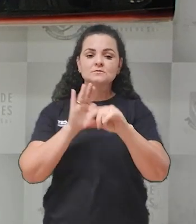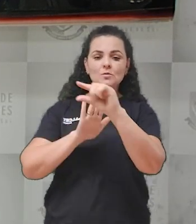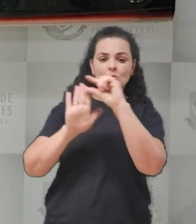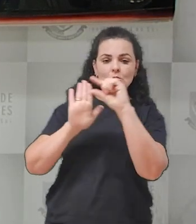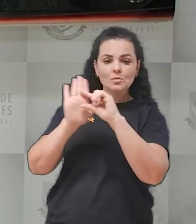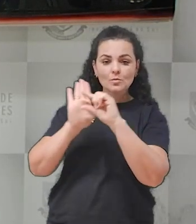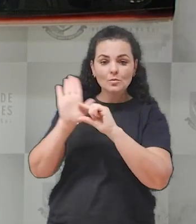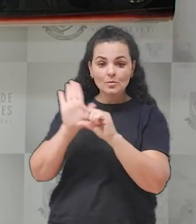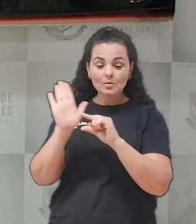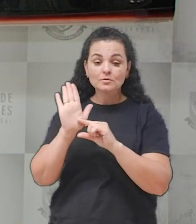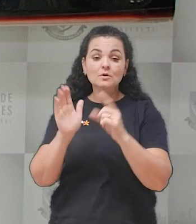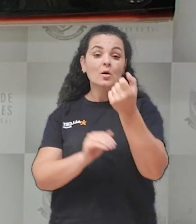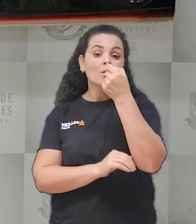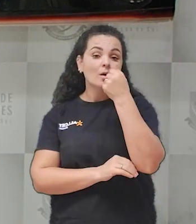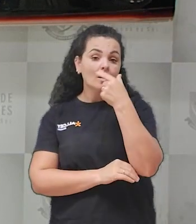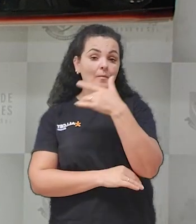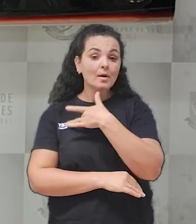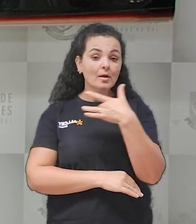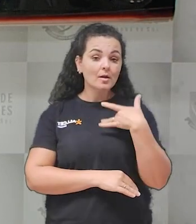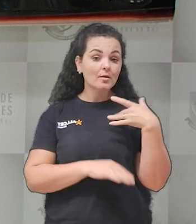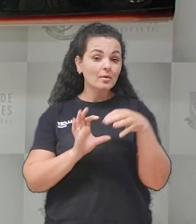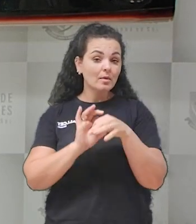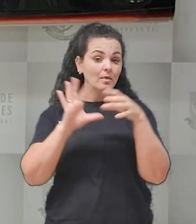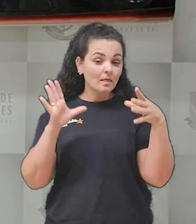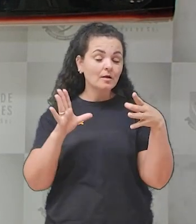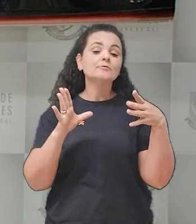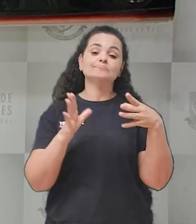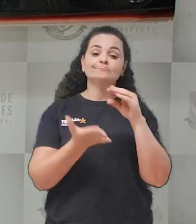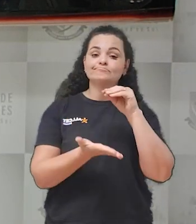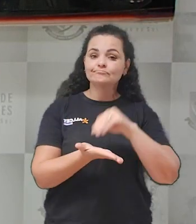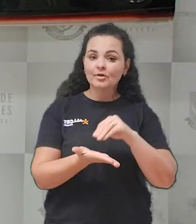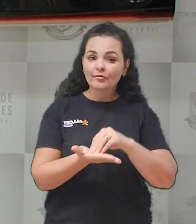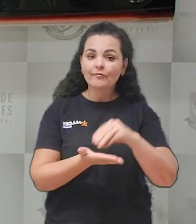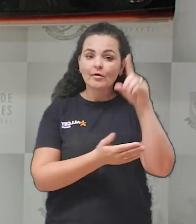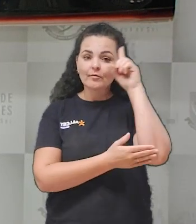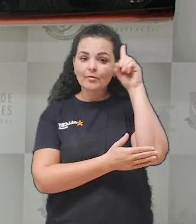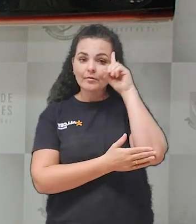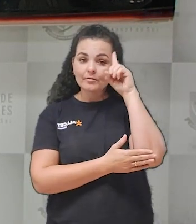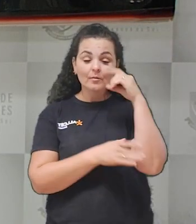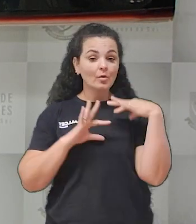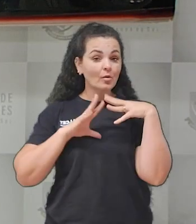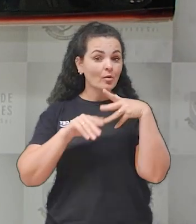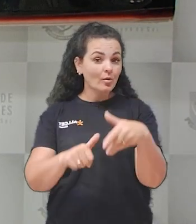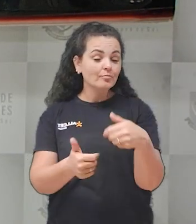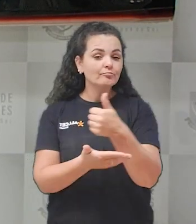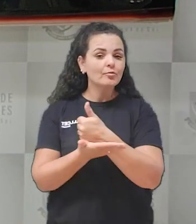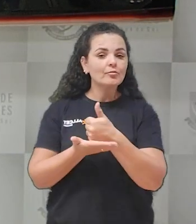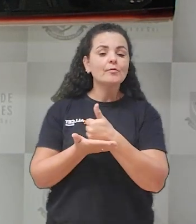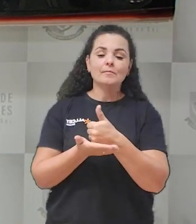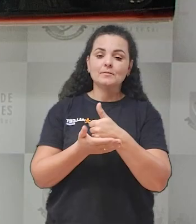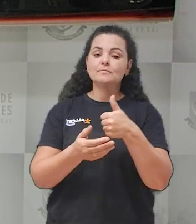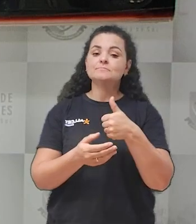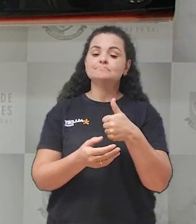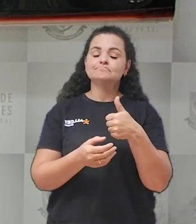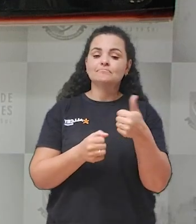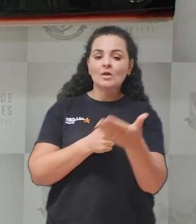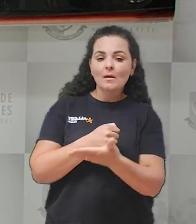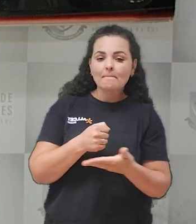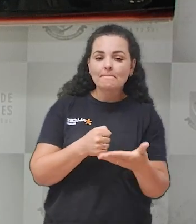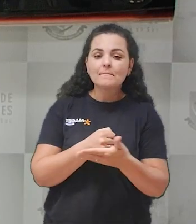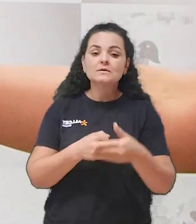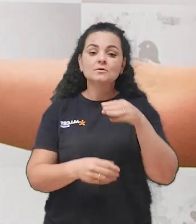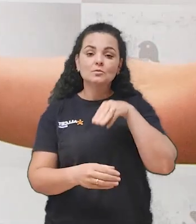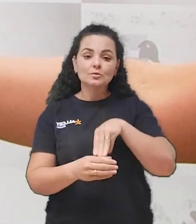de listas dos medicamentos fornecidos pelo SUS que estão em falta para o dia em todas as farmácias básicas do